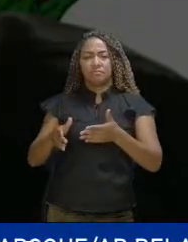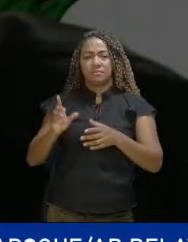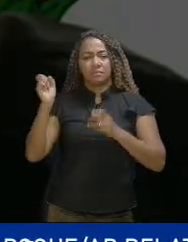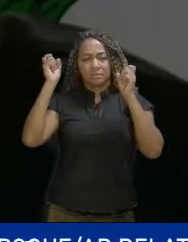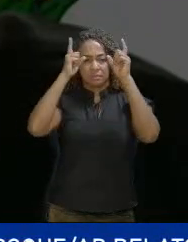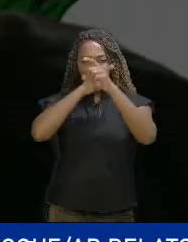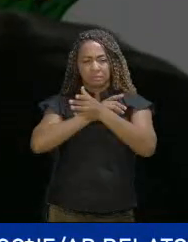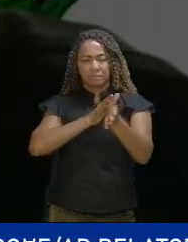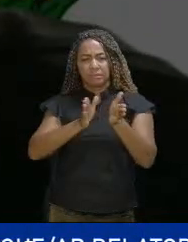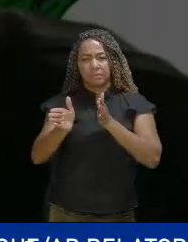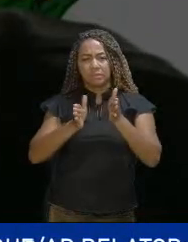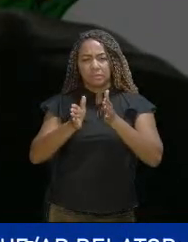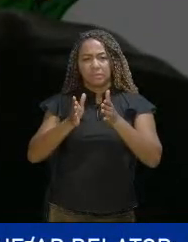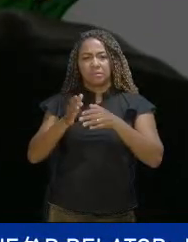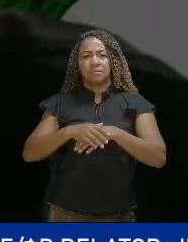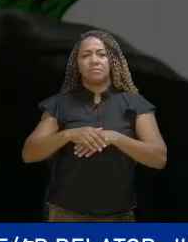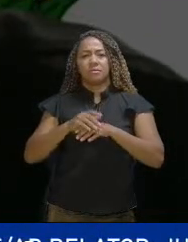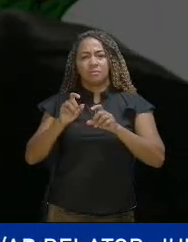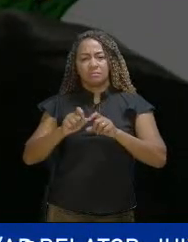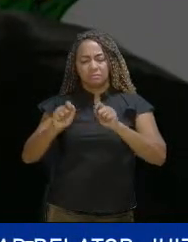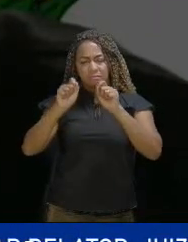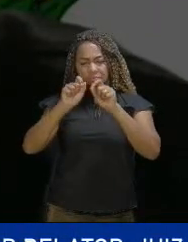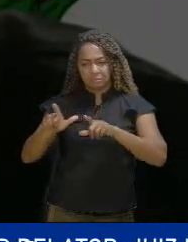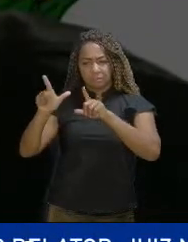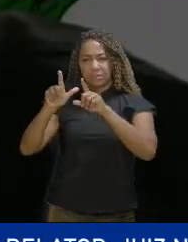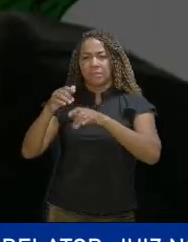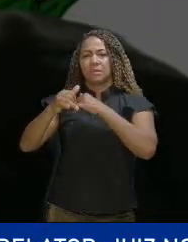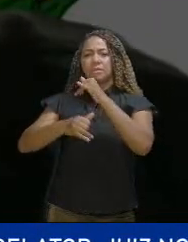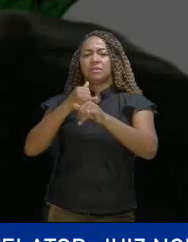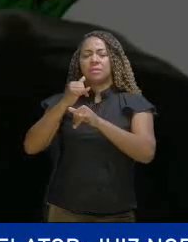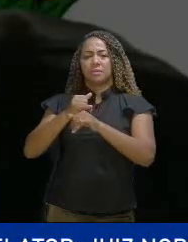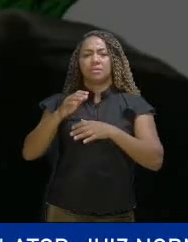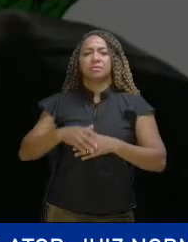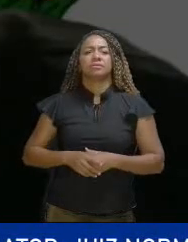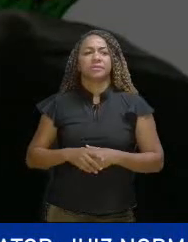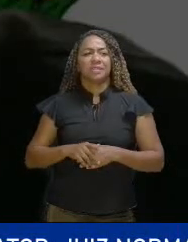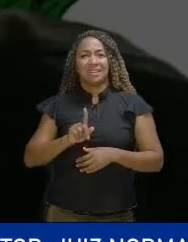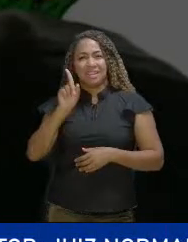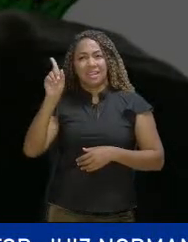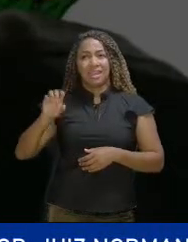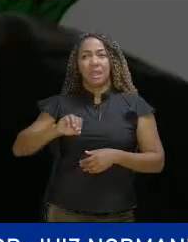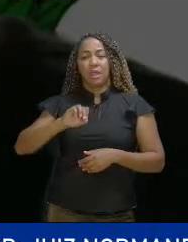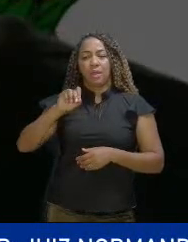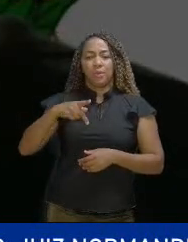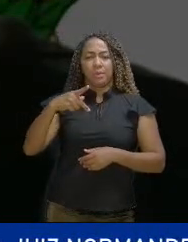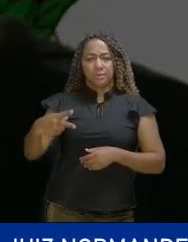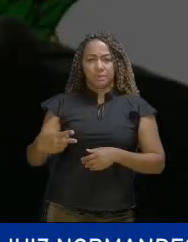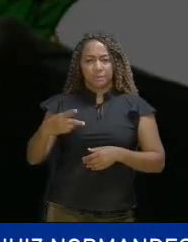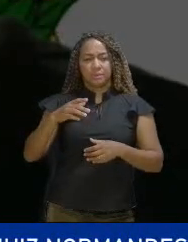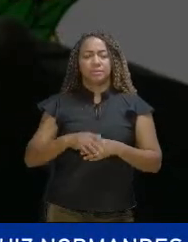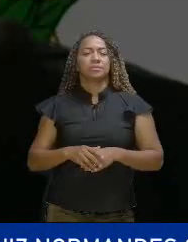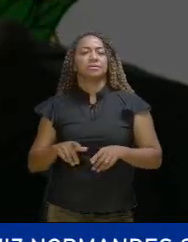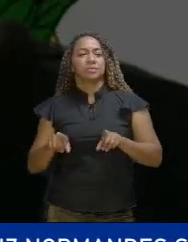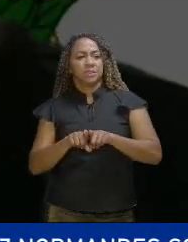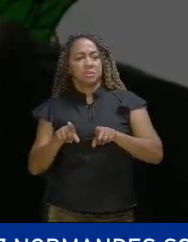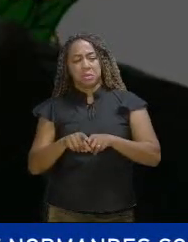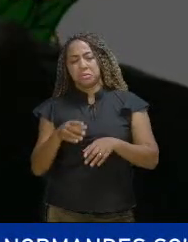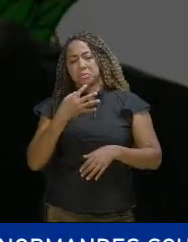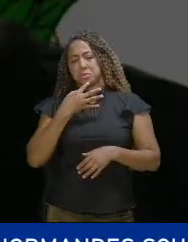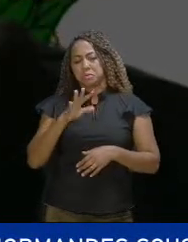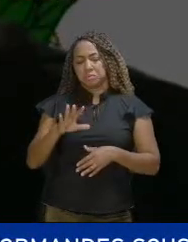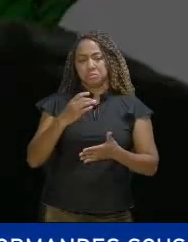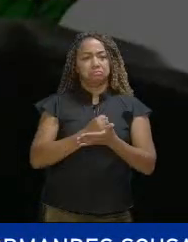acesso à internet e transporte na zona rural de Oiapoque, a comunicação precária com a sua assessoria e o desconhecimento